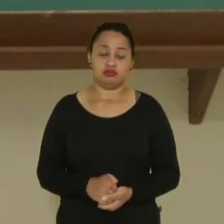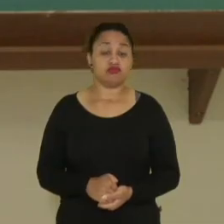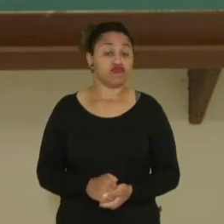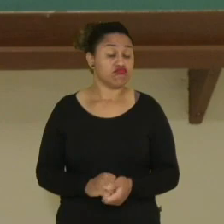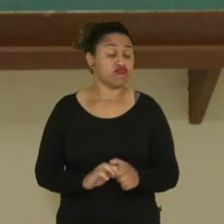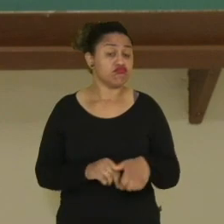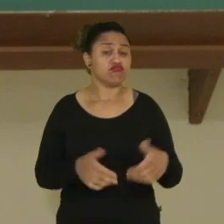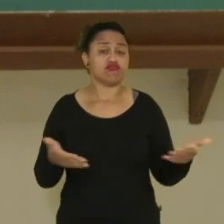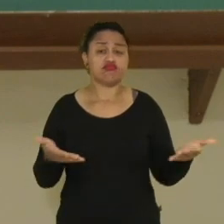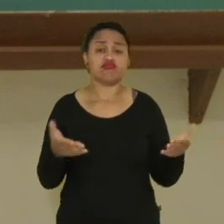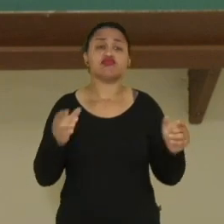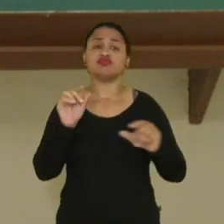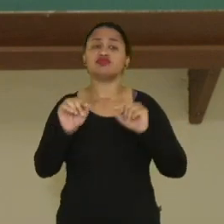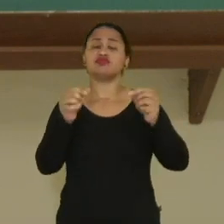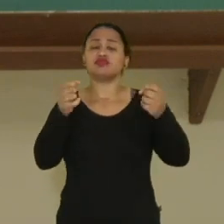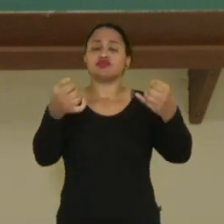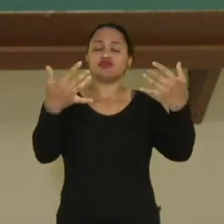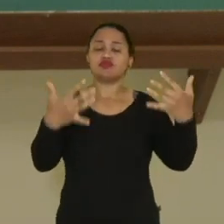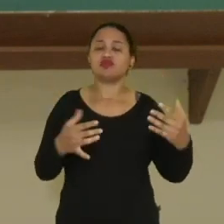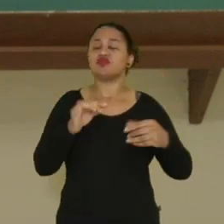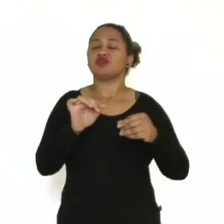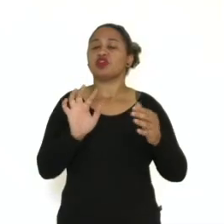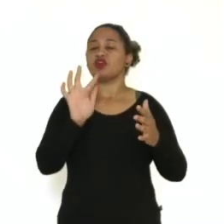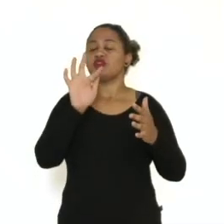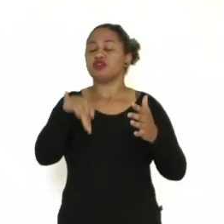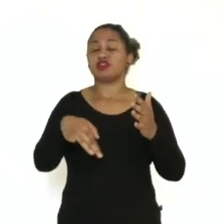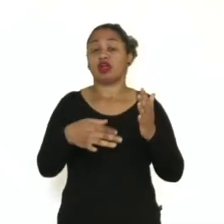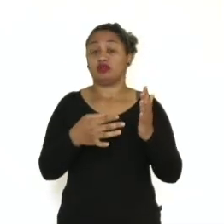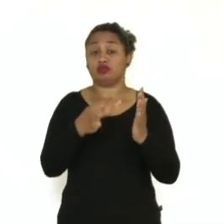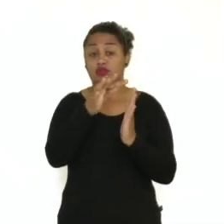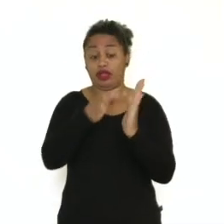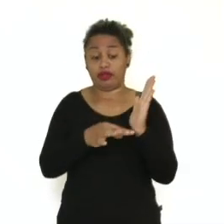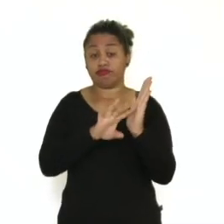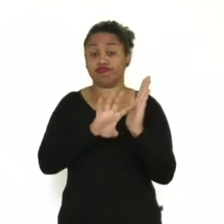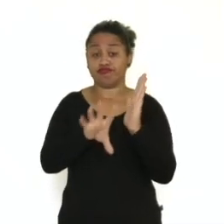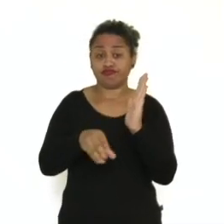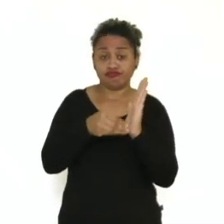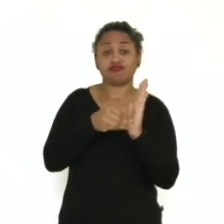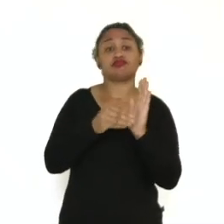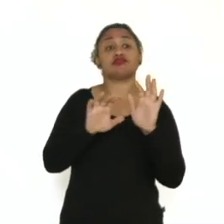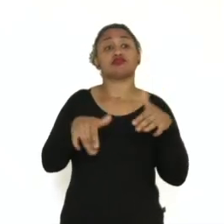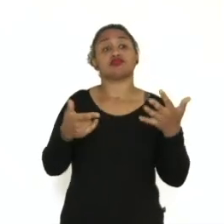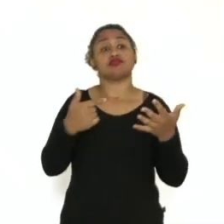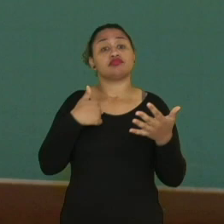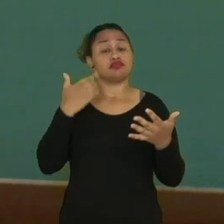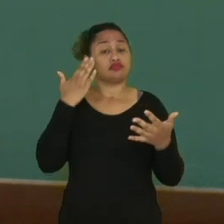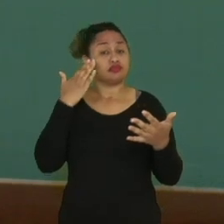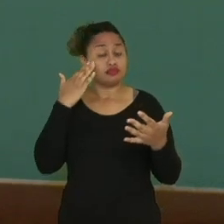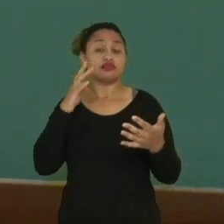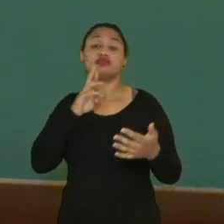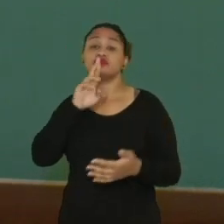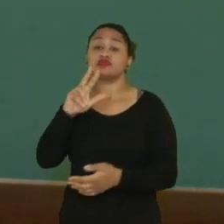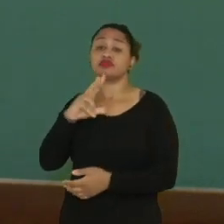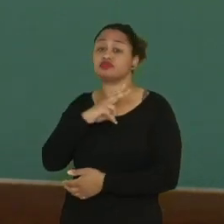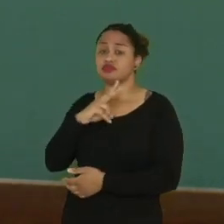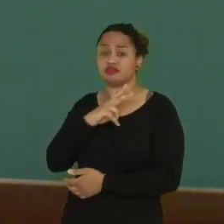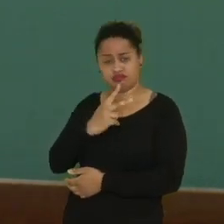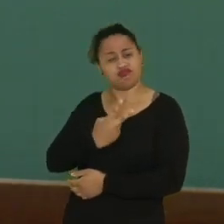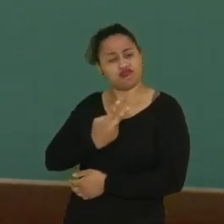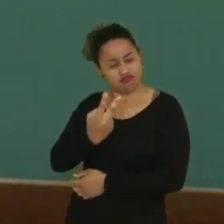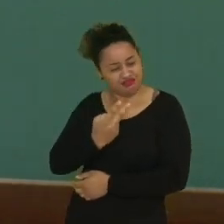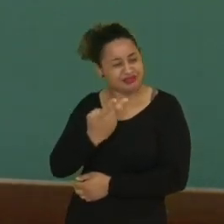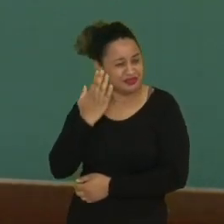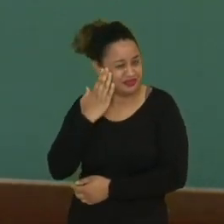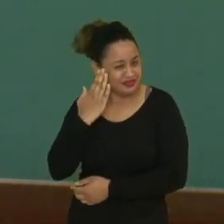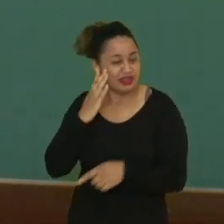voltei e estamos conversando sobre a conclusão. Para isso, eu sei que é uma resposta pessoal, nós dois sabemos disso,